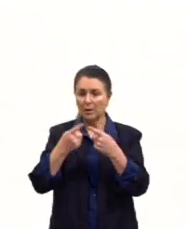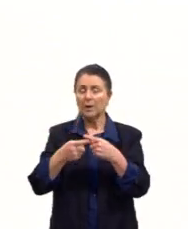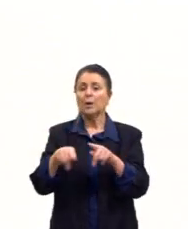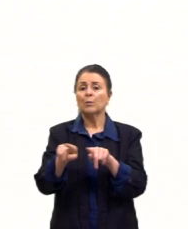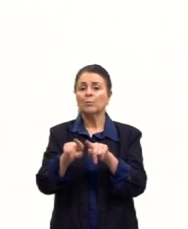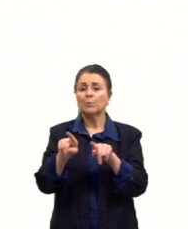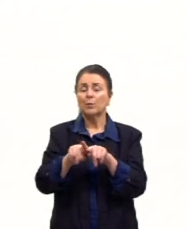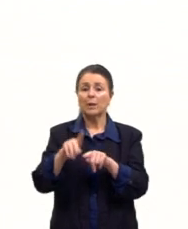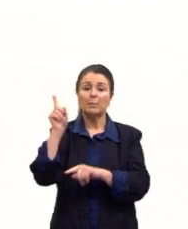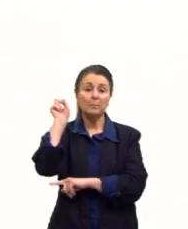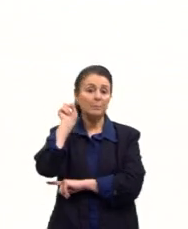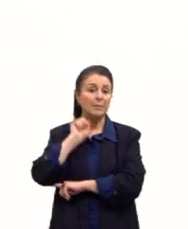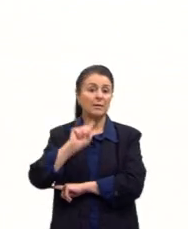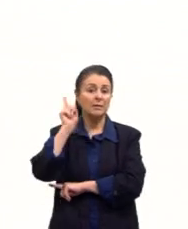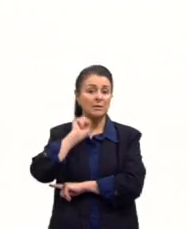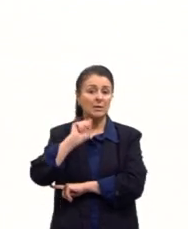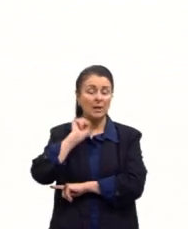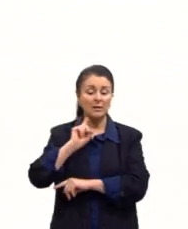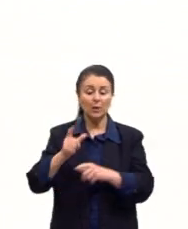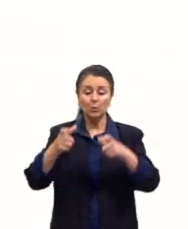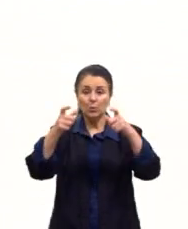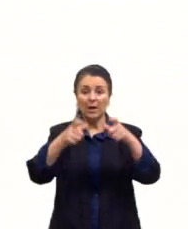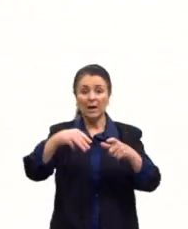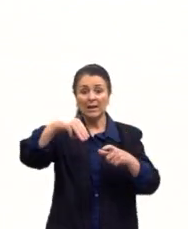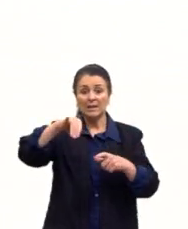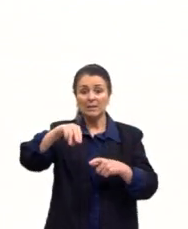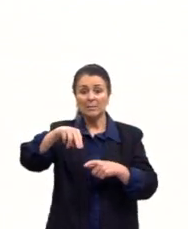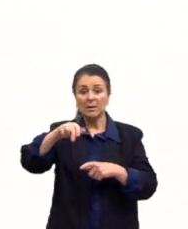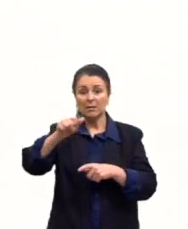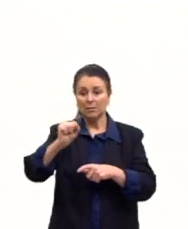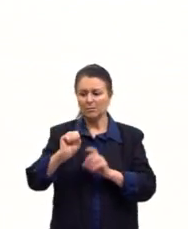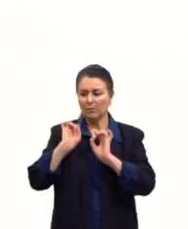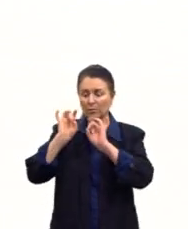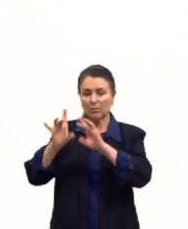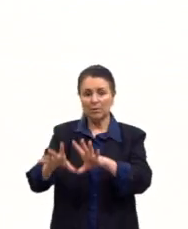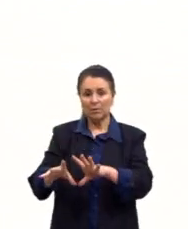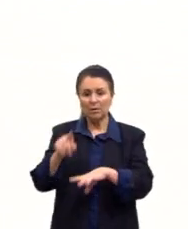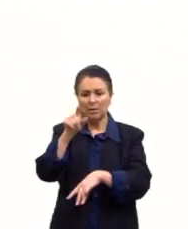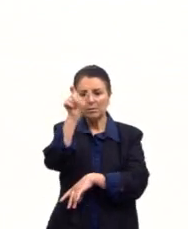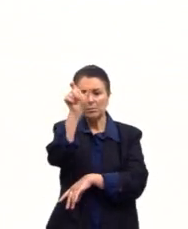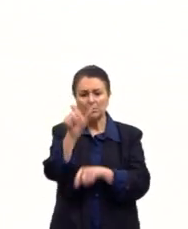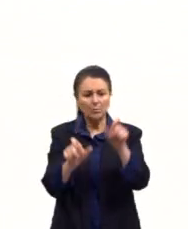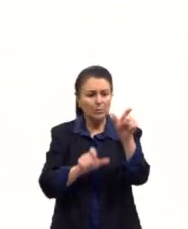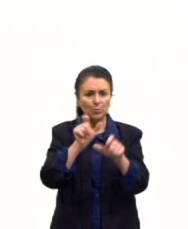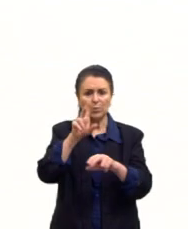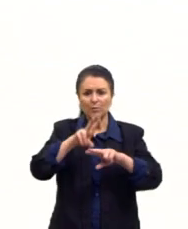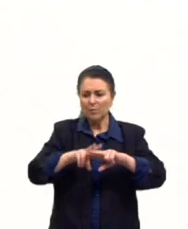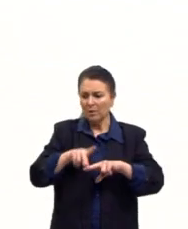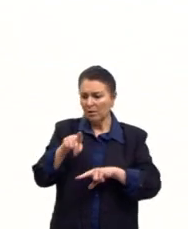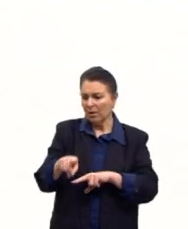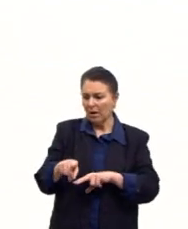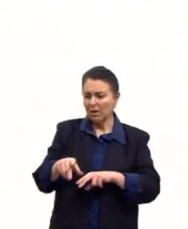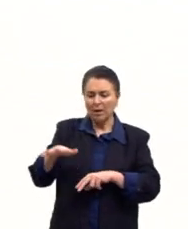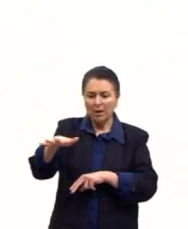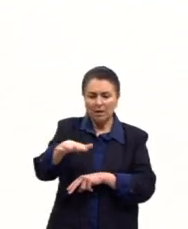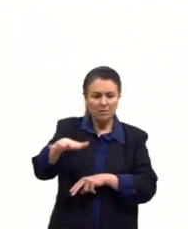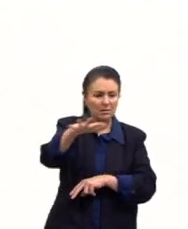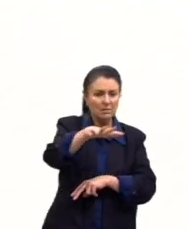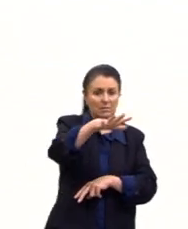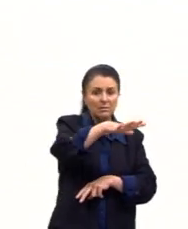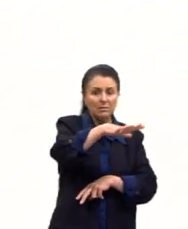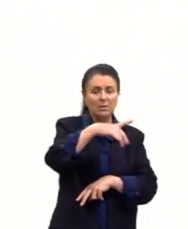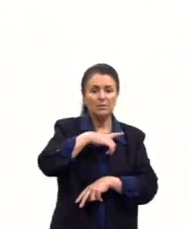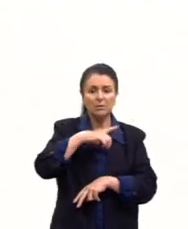nome já diz era um local das minas foi abandonado né E aí então essas pessoas ficaram lá naquelas regiões e